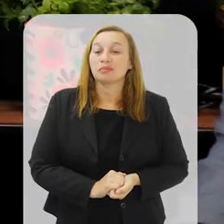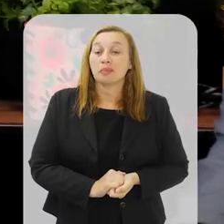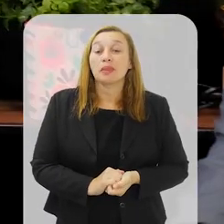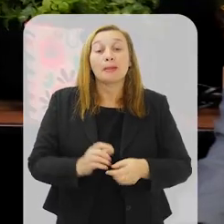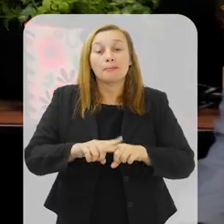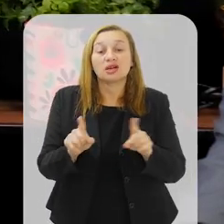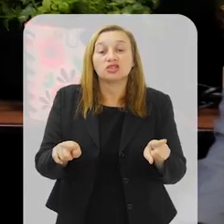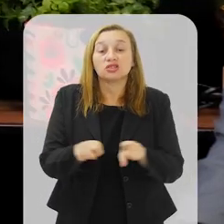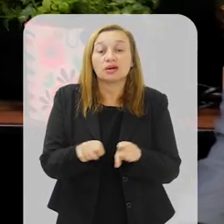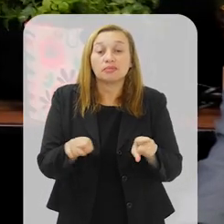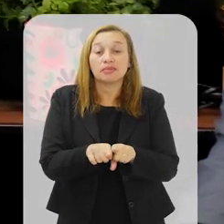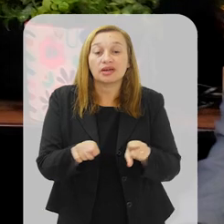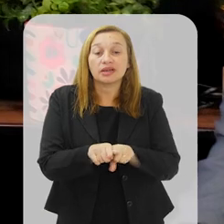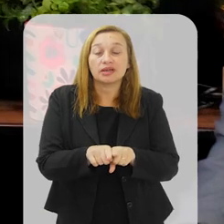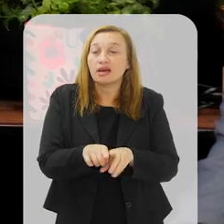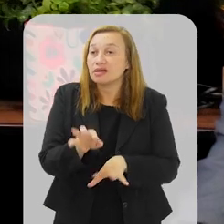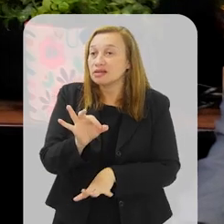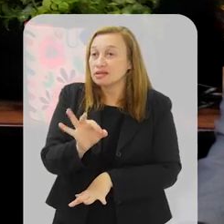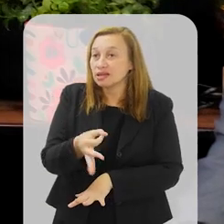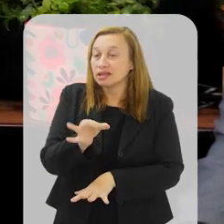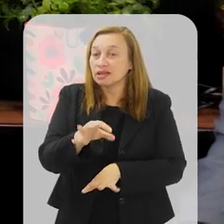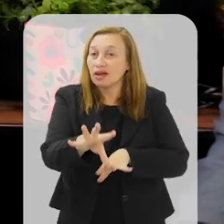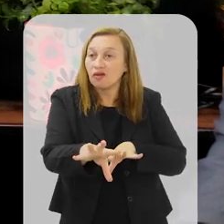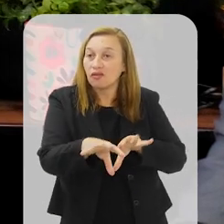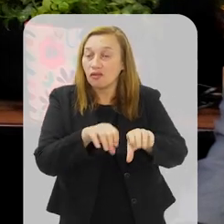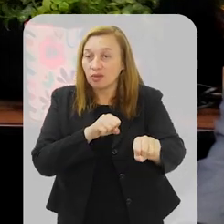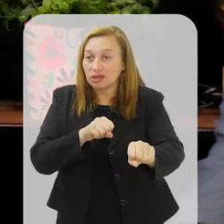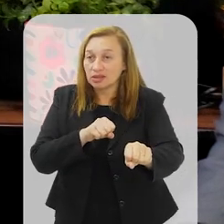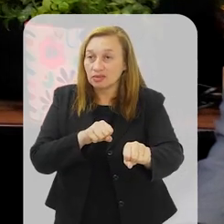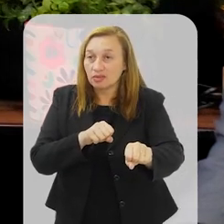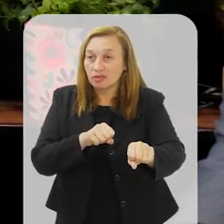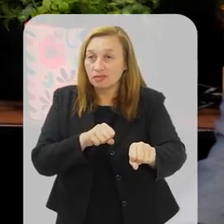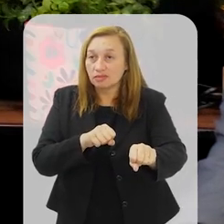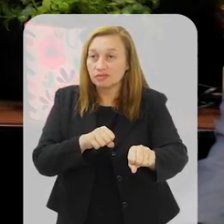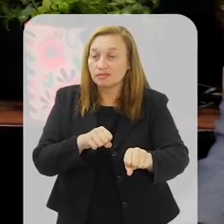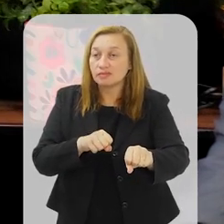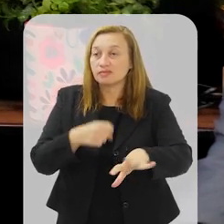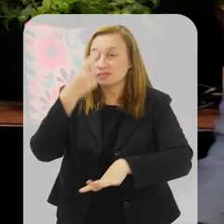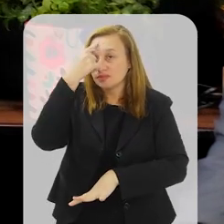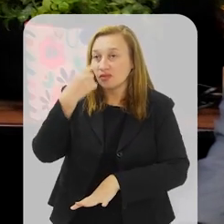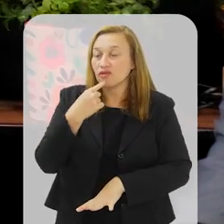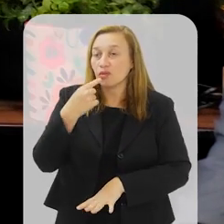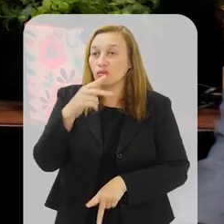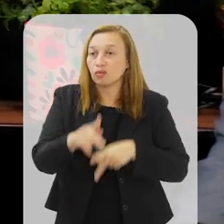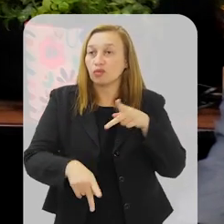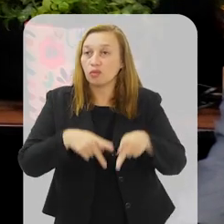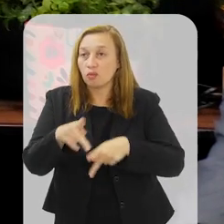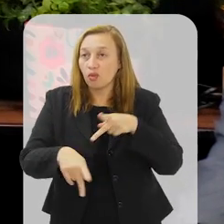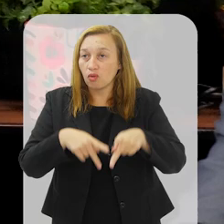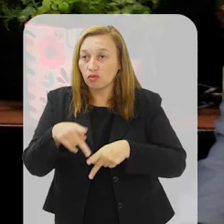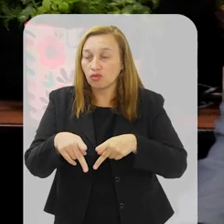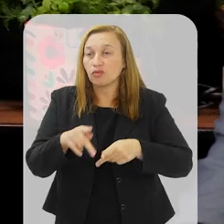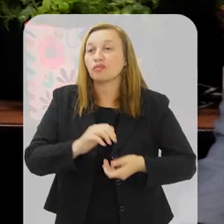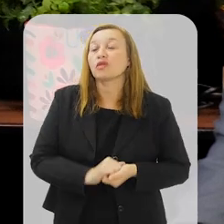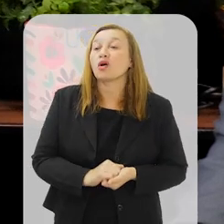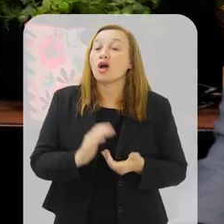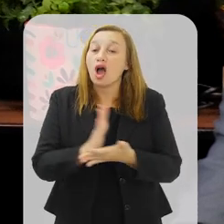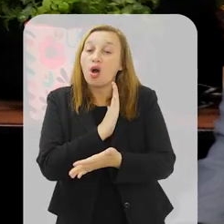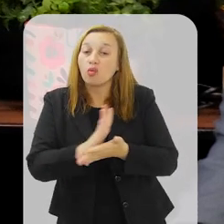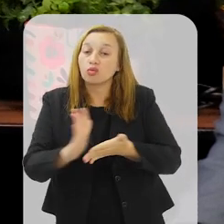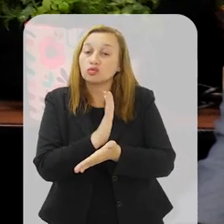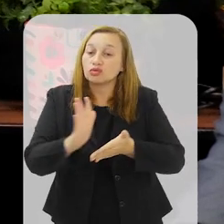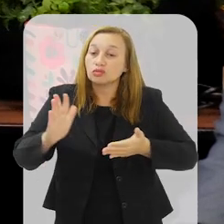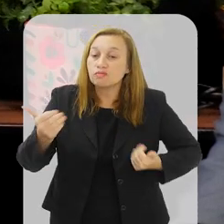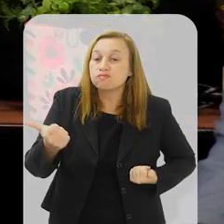Janeiro mas também da de certa forma da formação do perfil da nossa população onde algumas